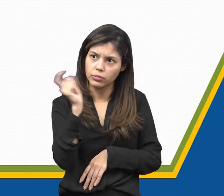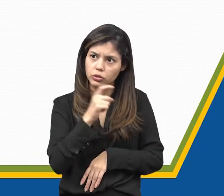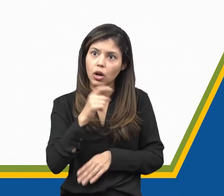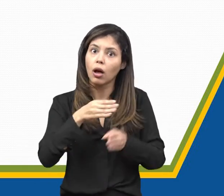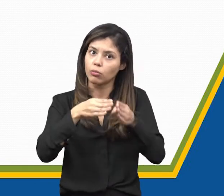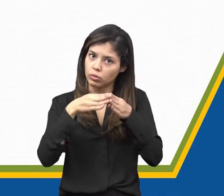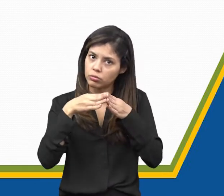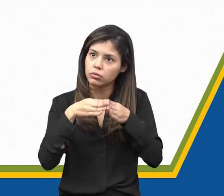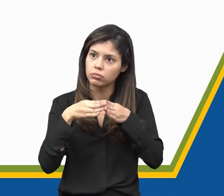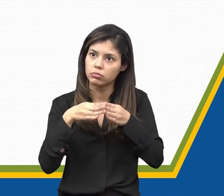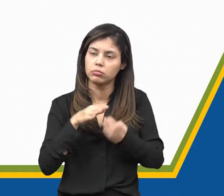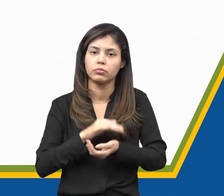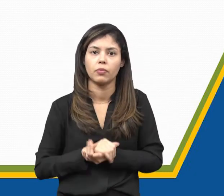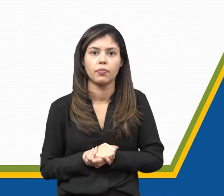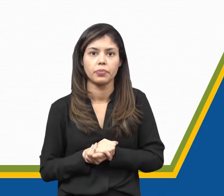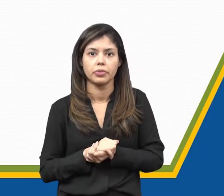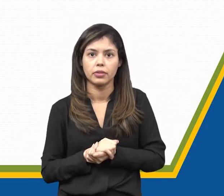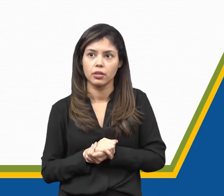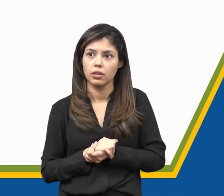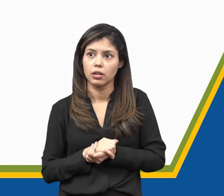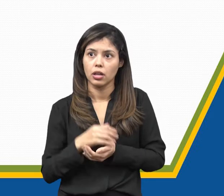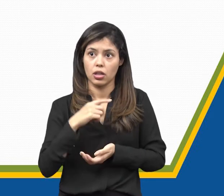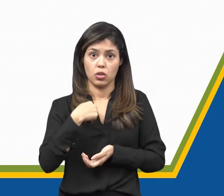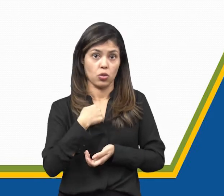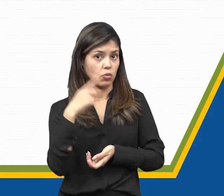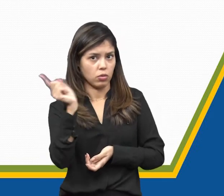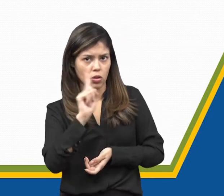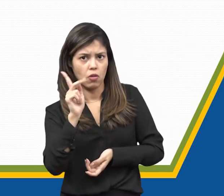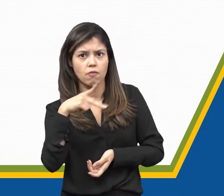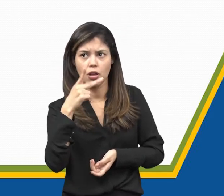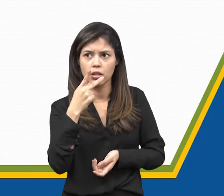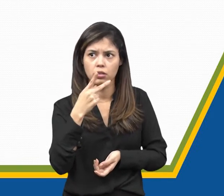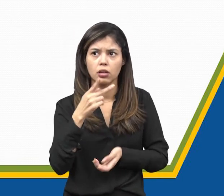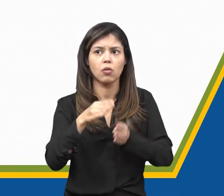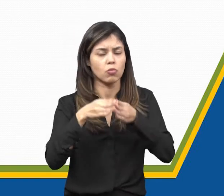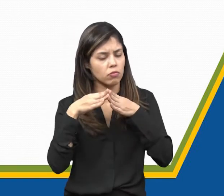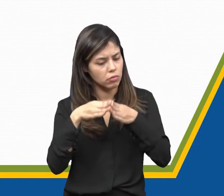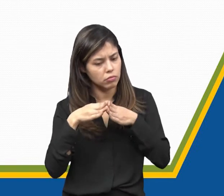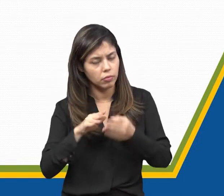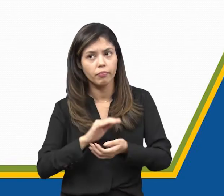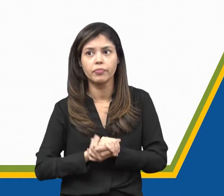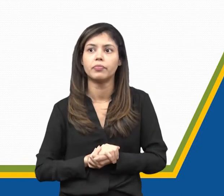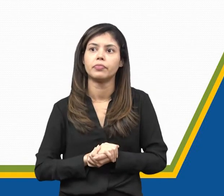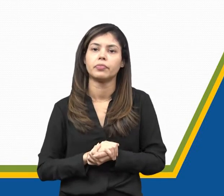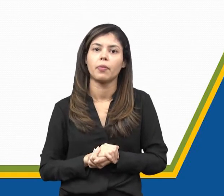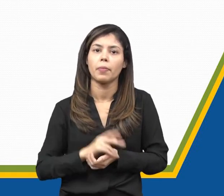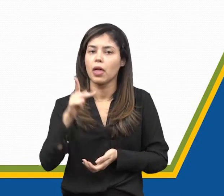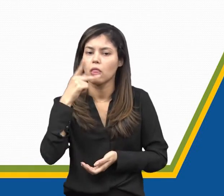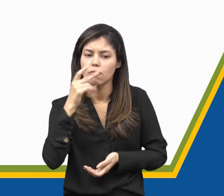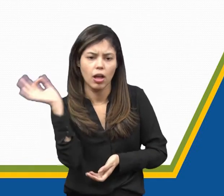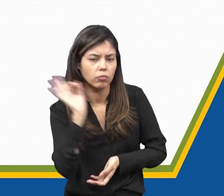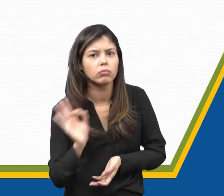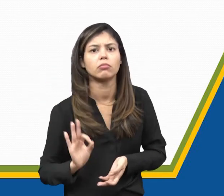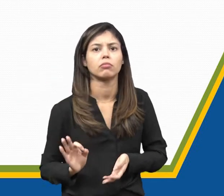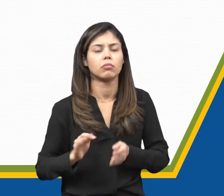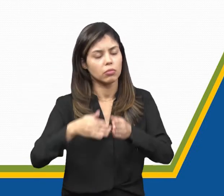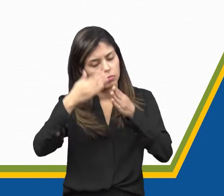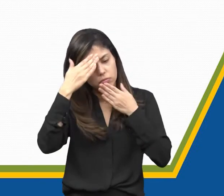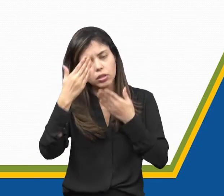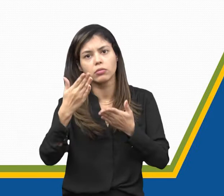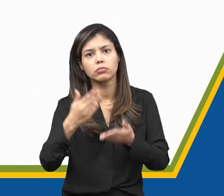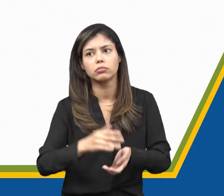por favor. No me hables, por favor. No digas,